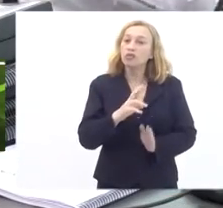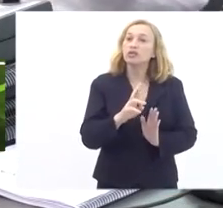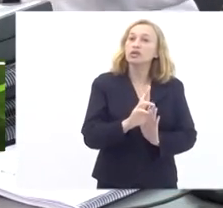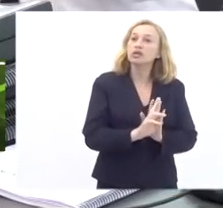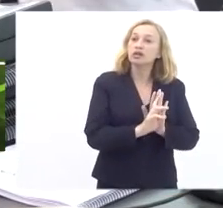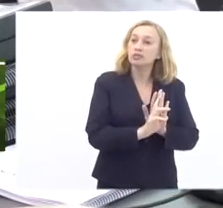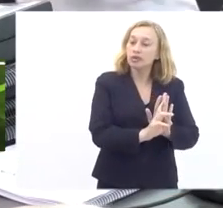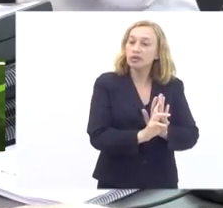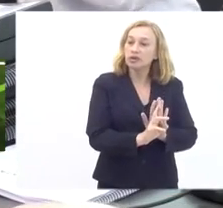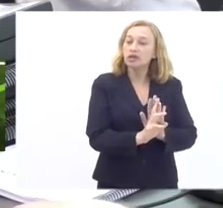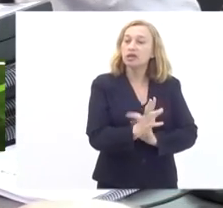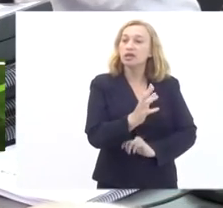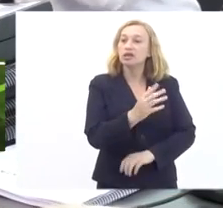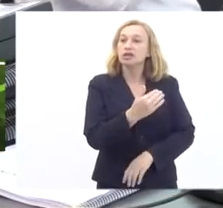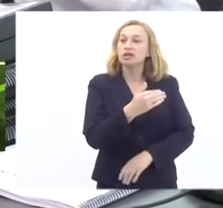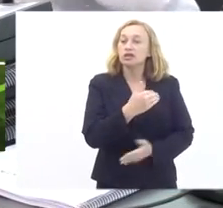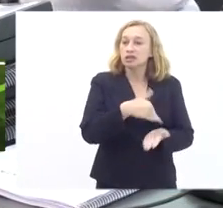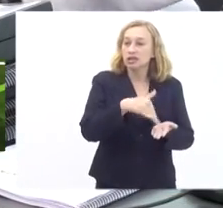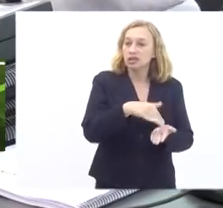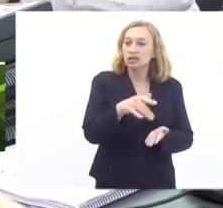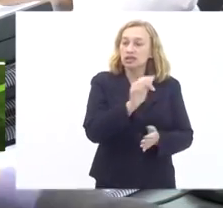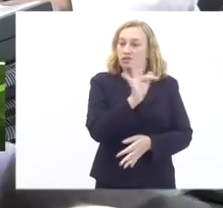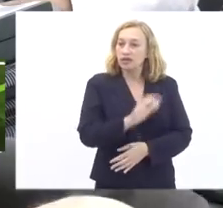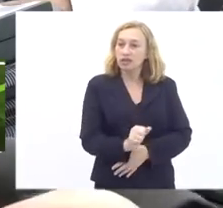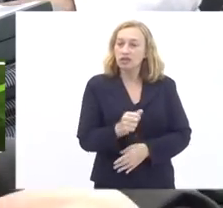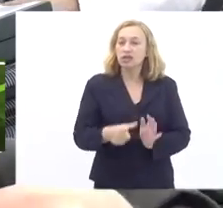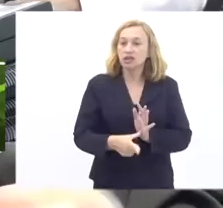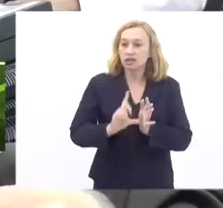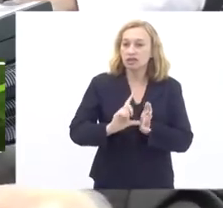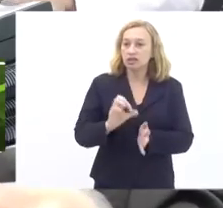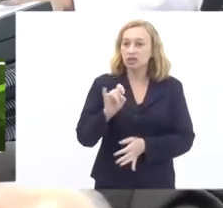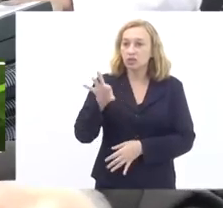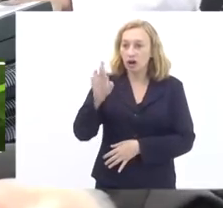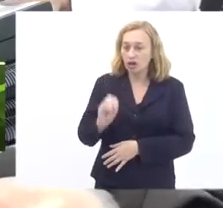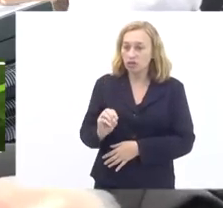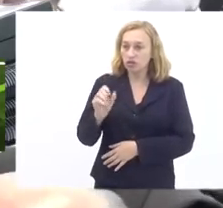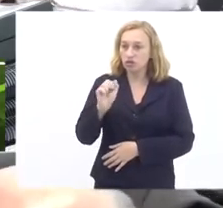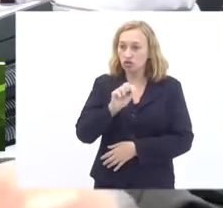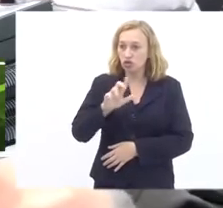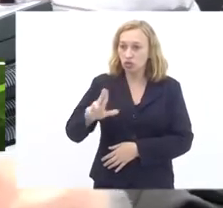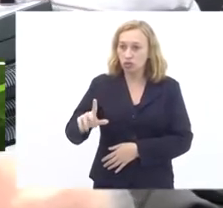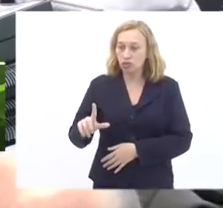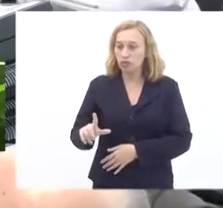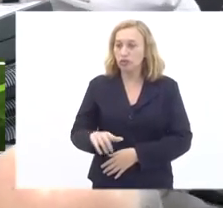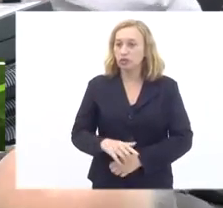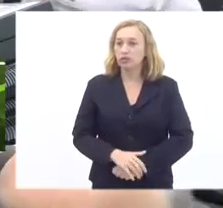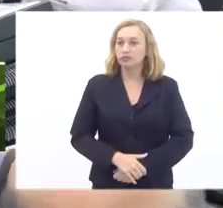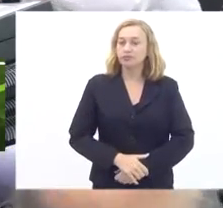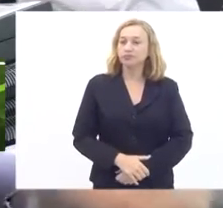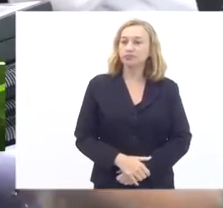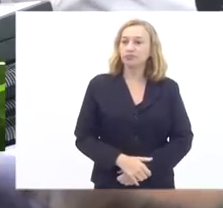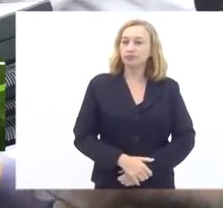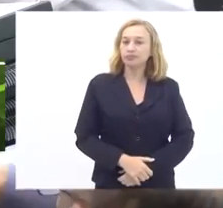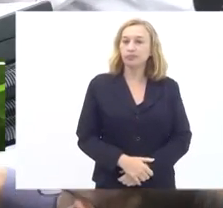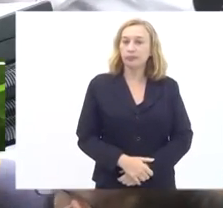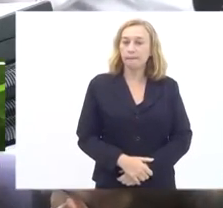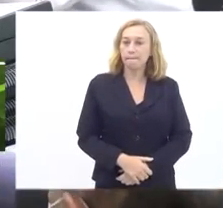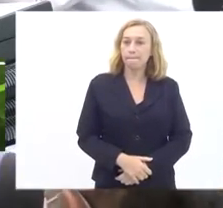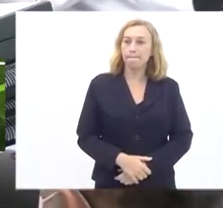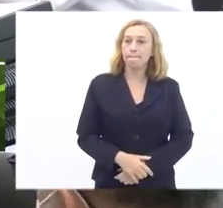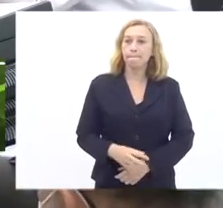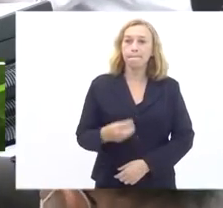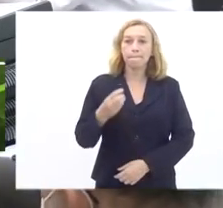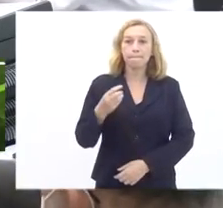Fazenda. Antes de passar a palavra para o doutor Eduardo de Scholl, as respostas às perguntas do Felipe.